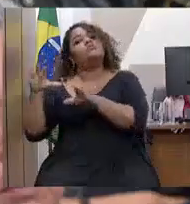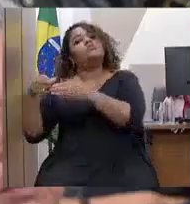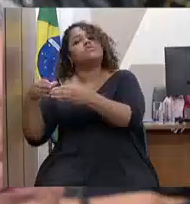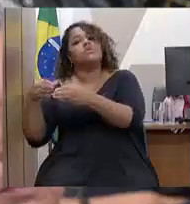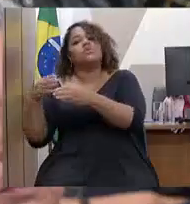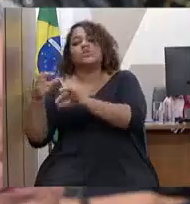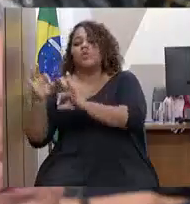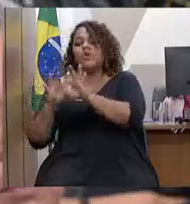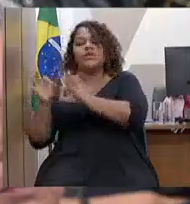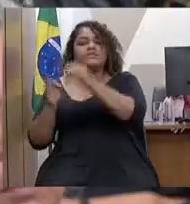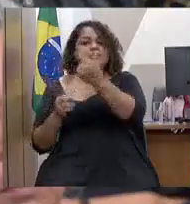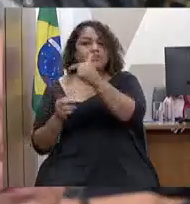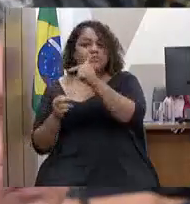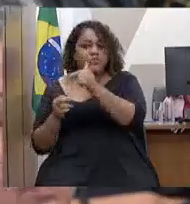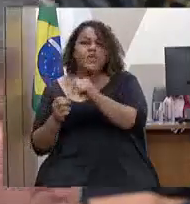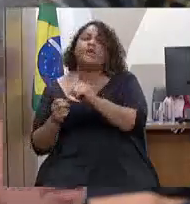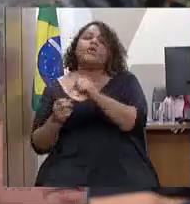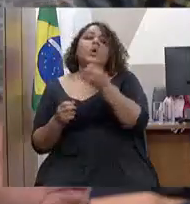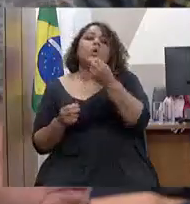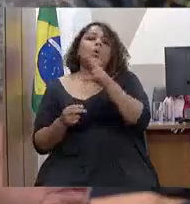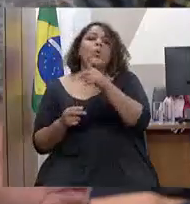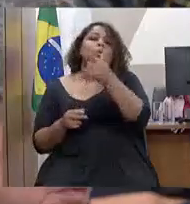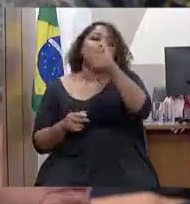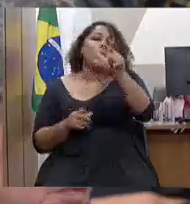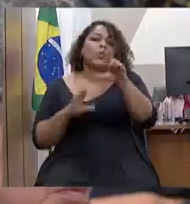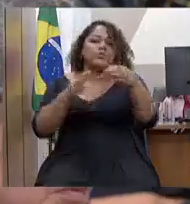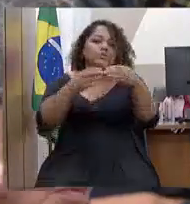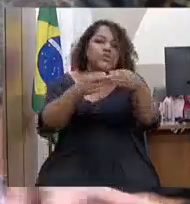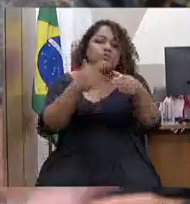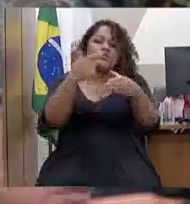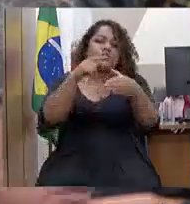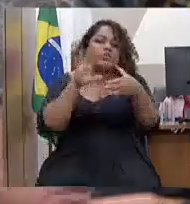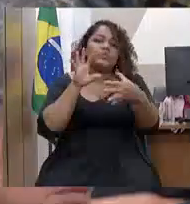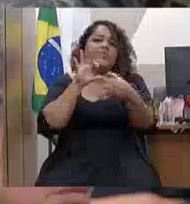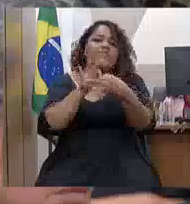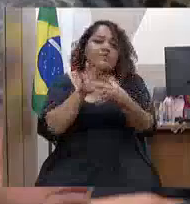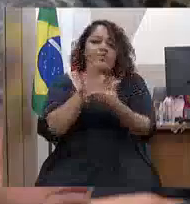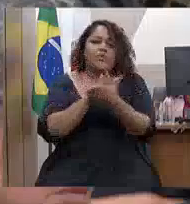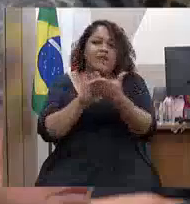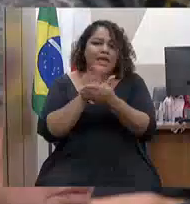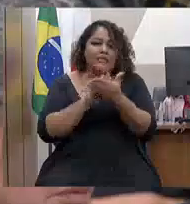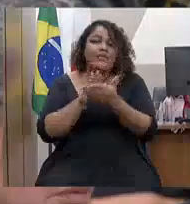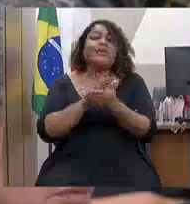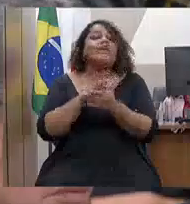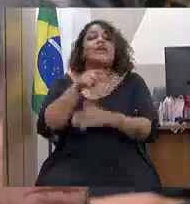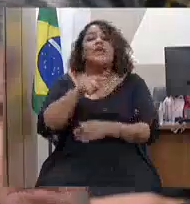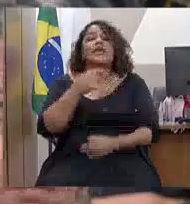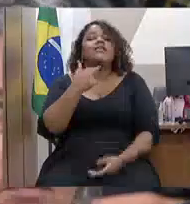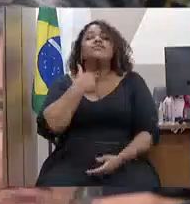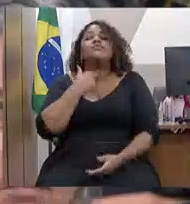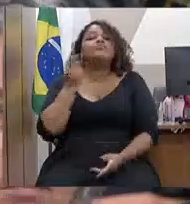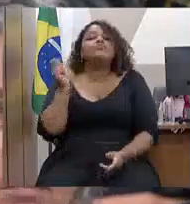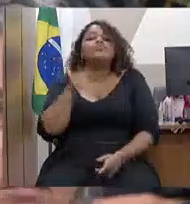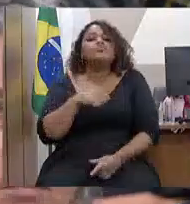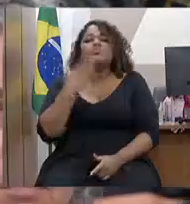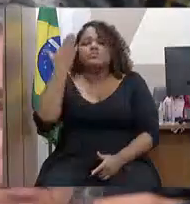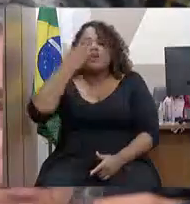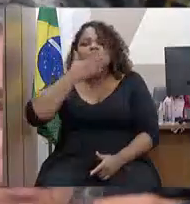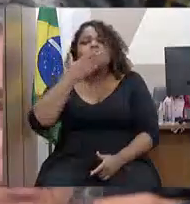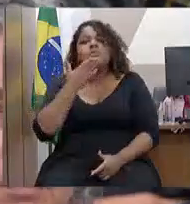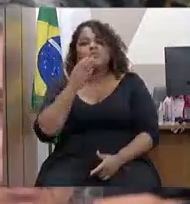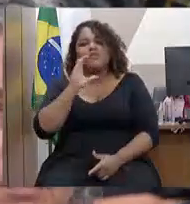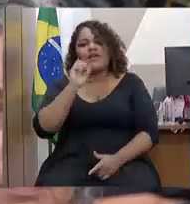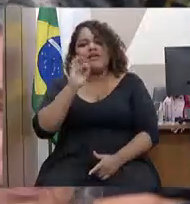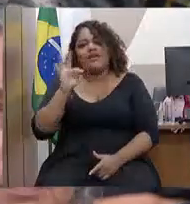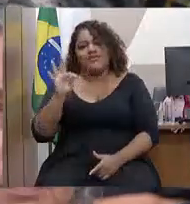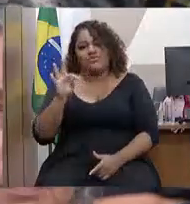organizadas ou outros trabalhadores que não tem nenhum vínculos trabalhadores não tem como é provar que eles têm uma cidade